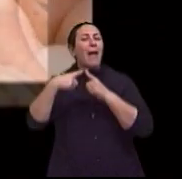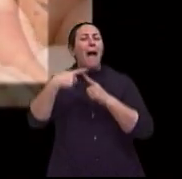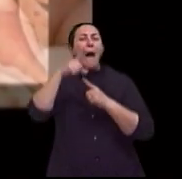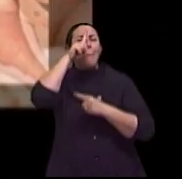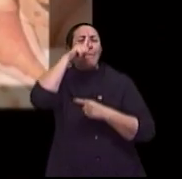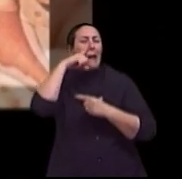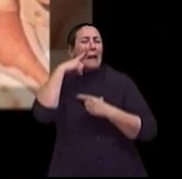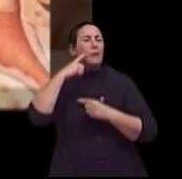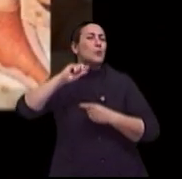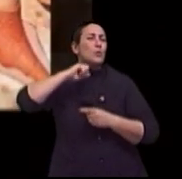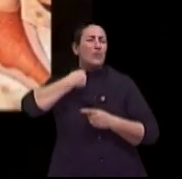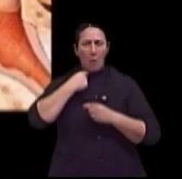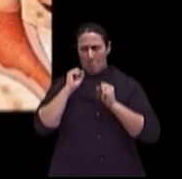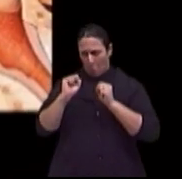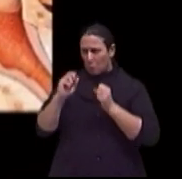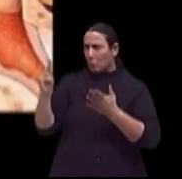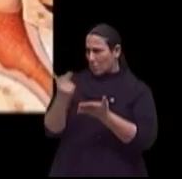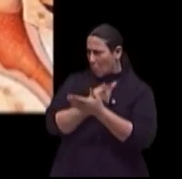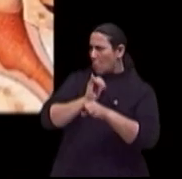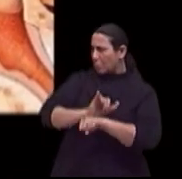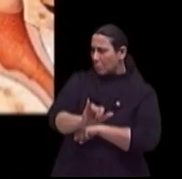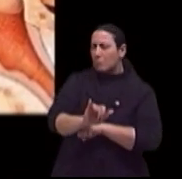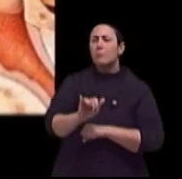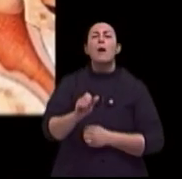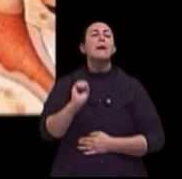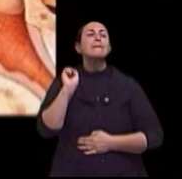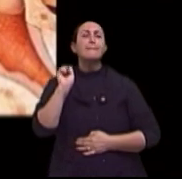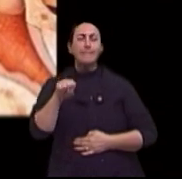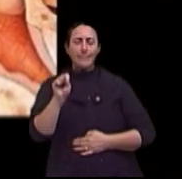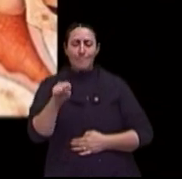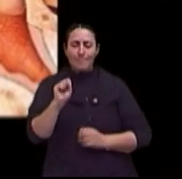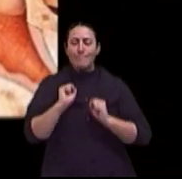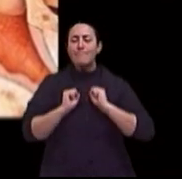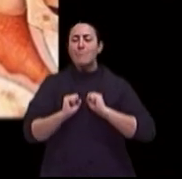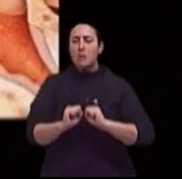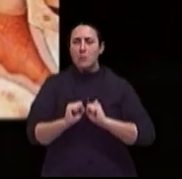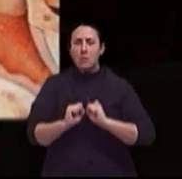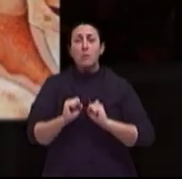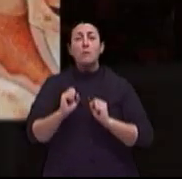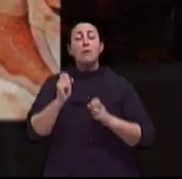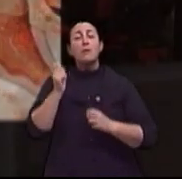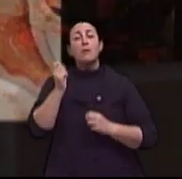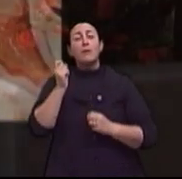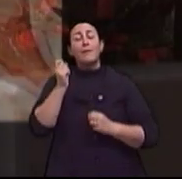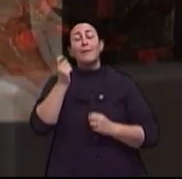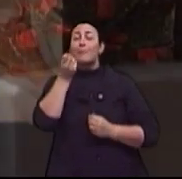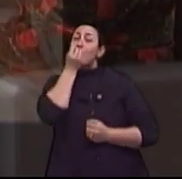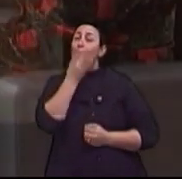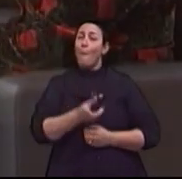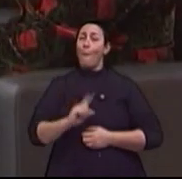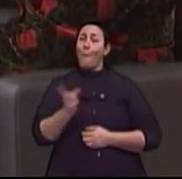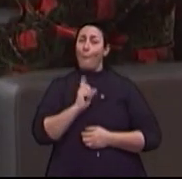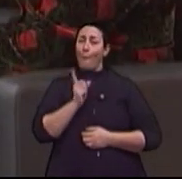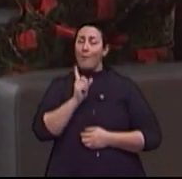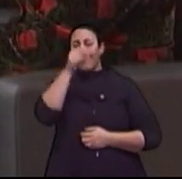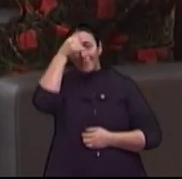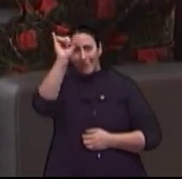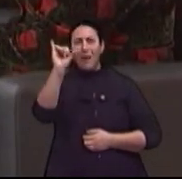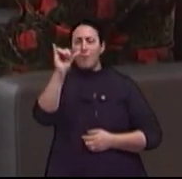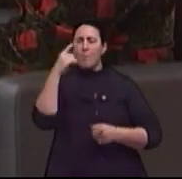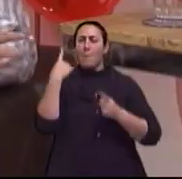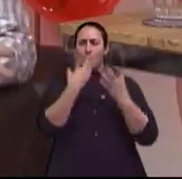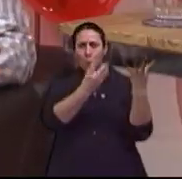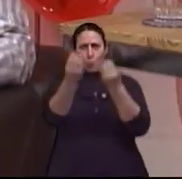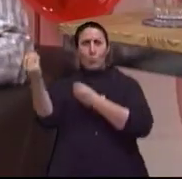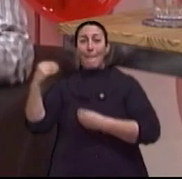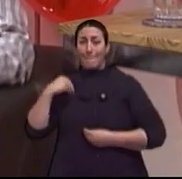mecanismo tão delicado pode afetar né com certeza tá já não é indicado não é indicado tá os